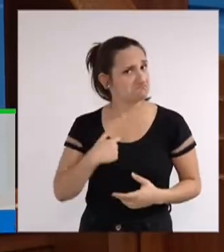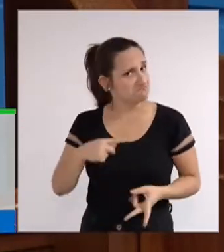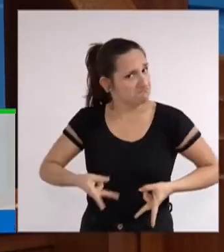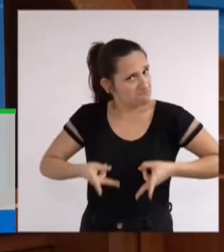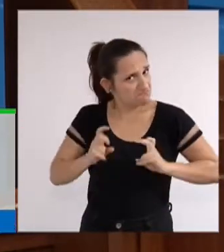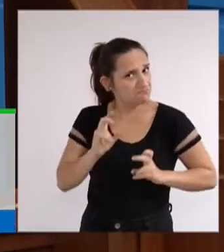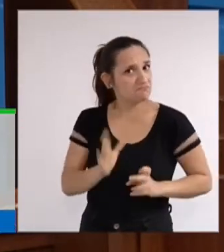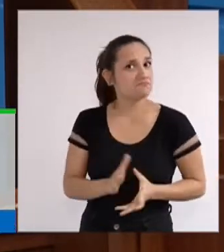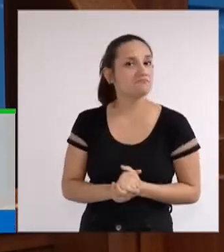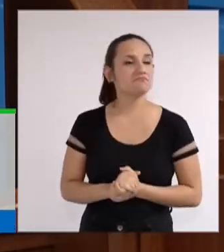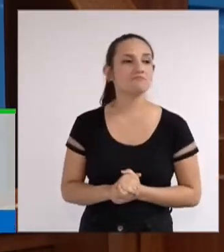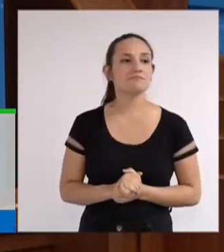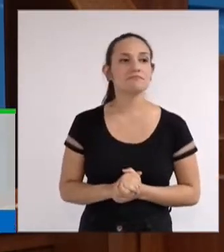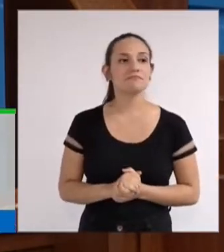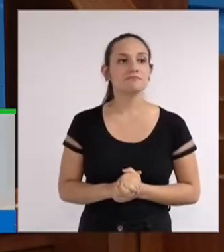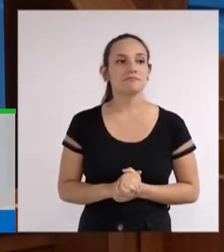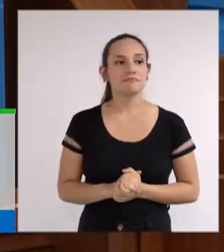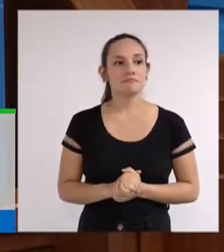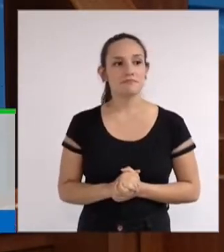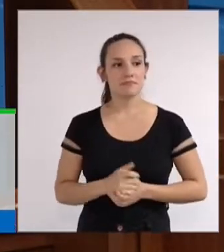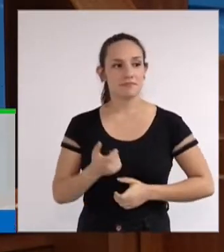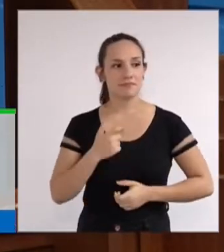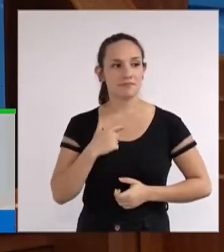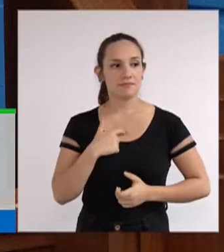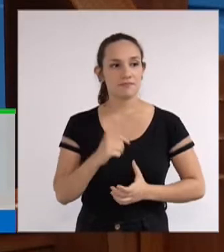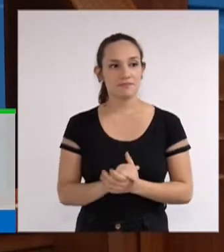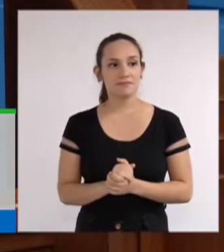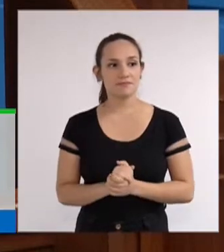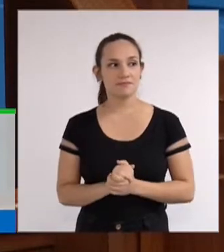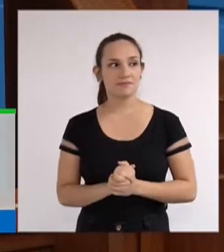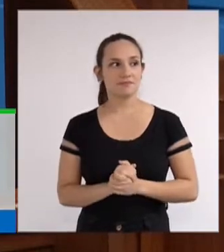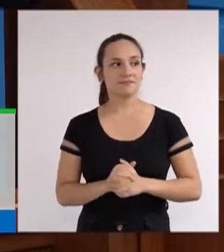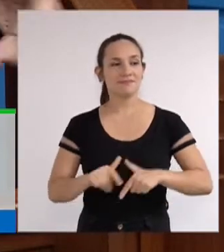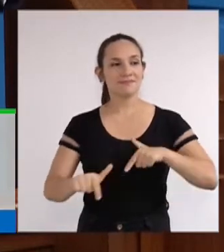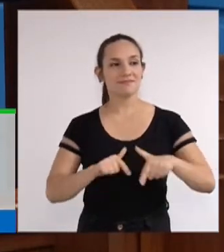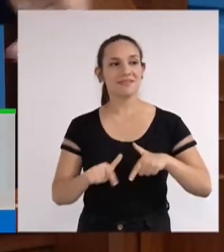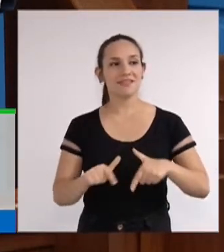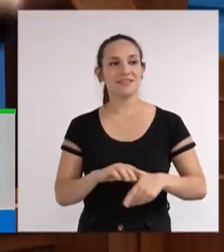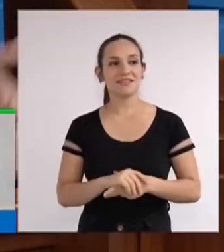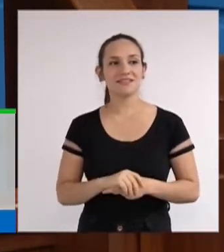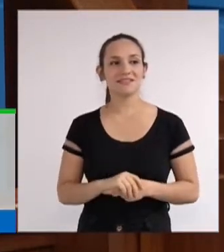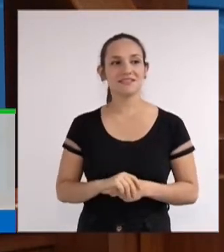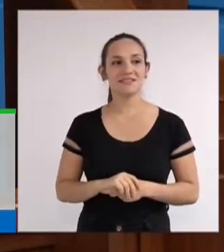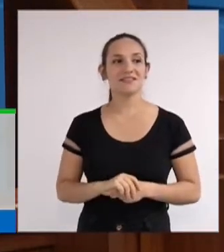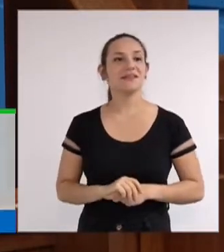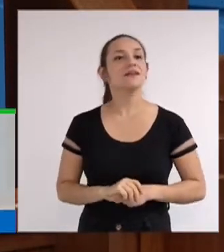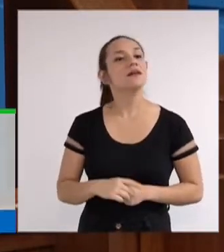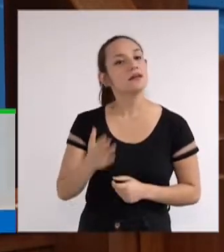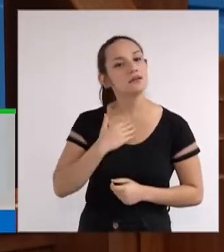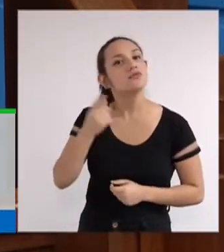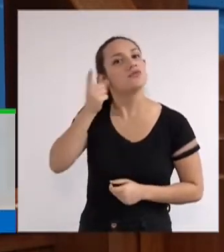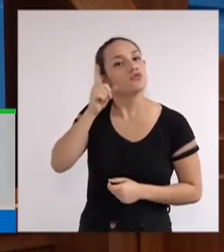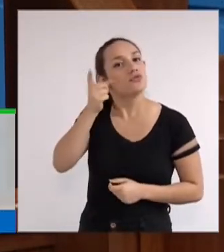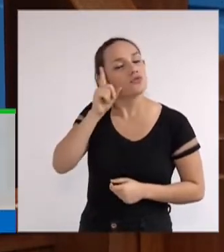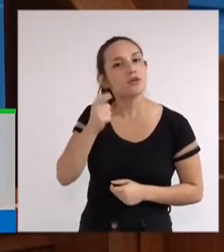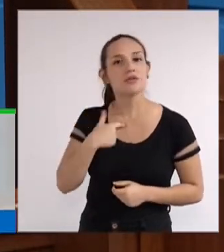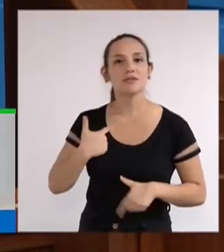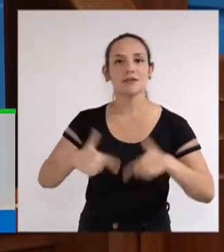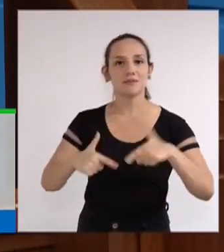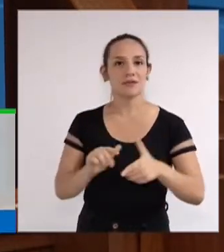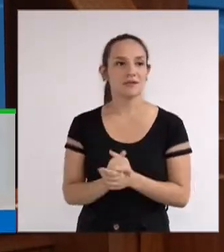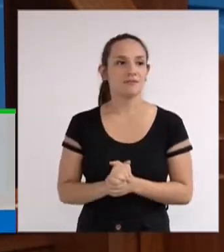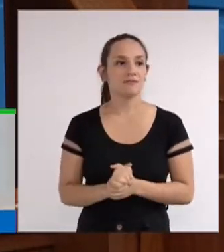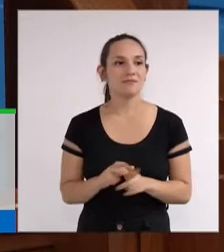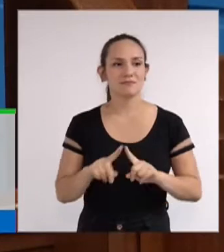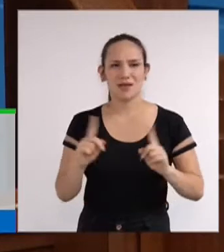visto. Eu sou um trabalhador do direito. É o meu ofício, é o barro do meu ofício diário. E a sessão